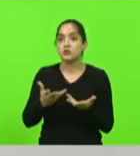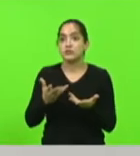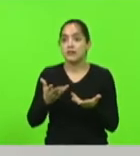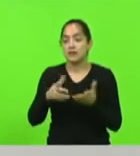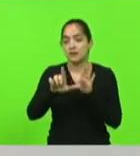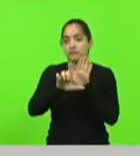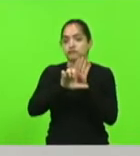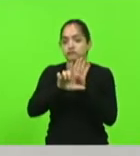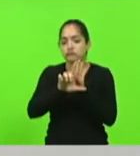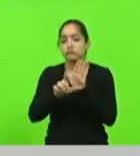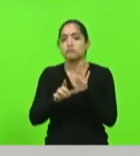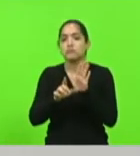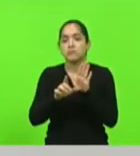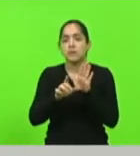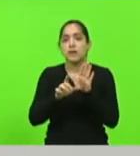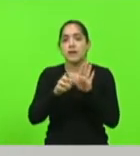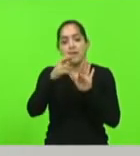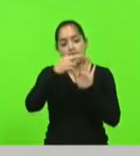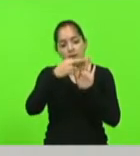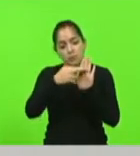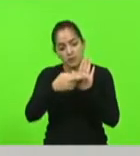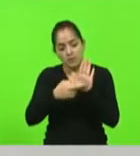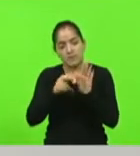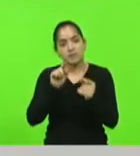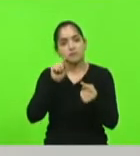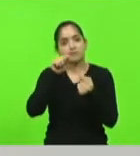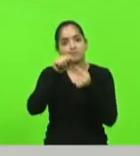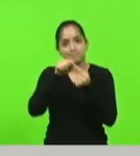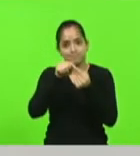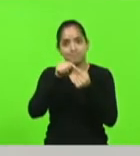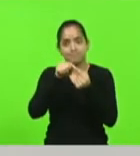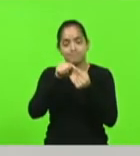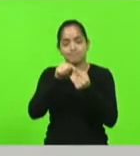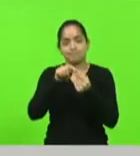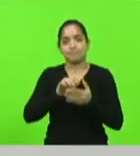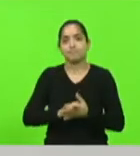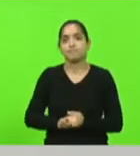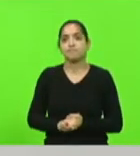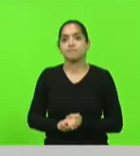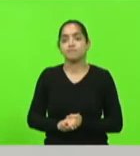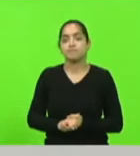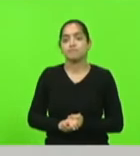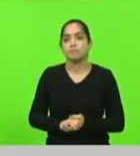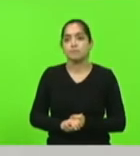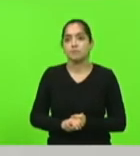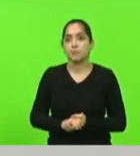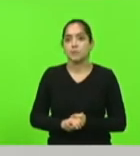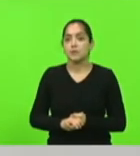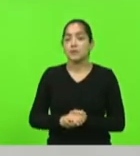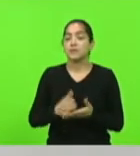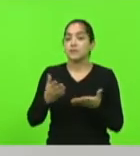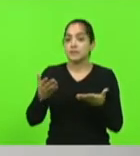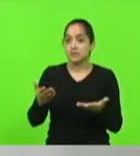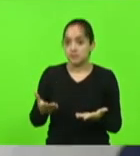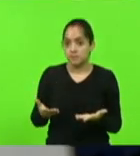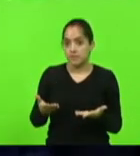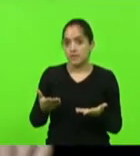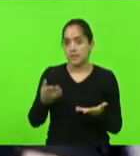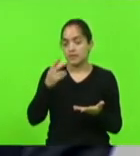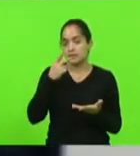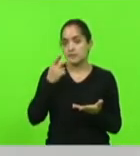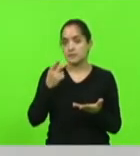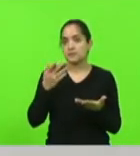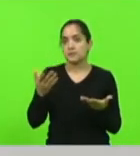também regulamenta esses objetivos aqui no estado de Santa Catarina. Também dizer que nós